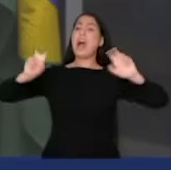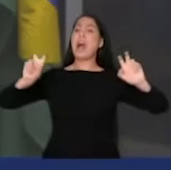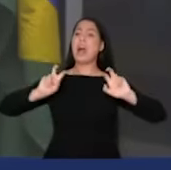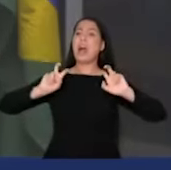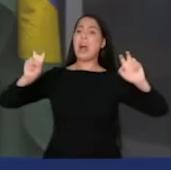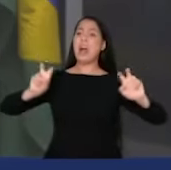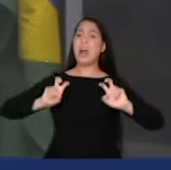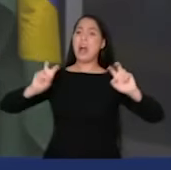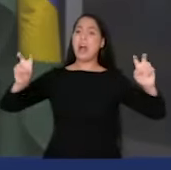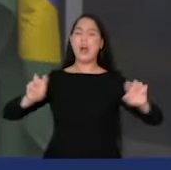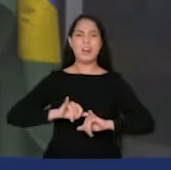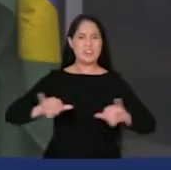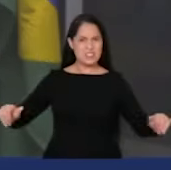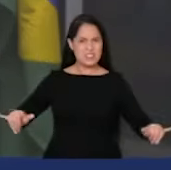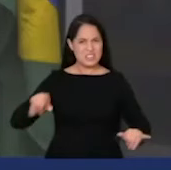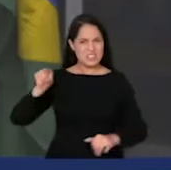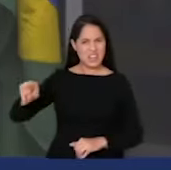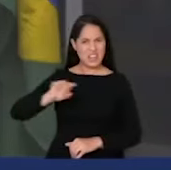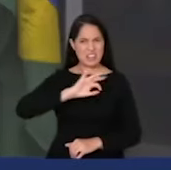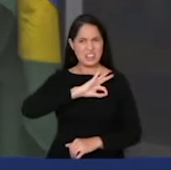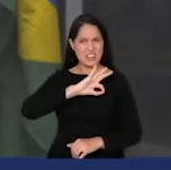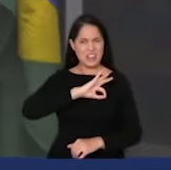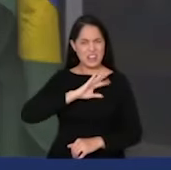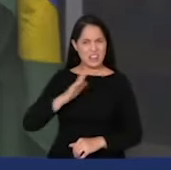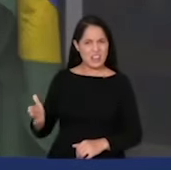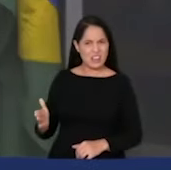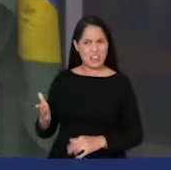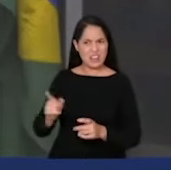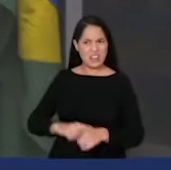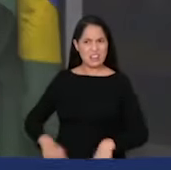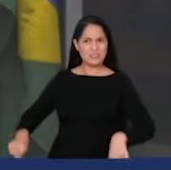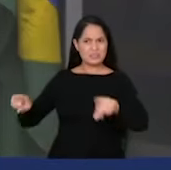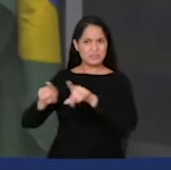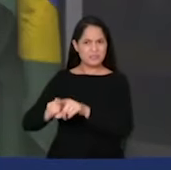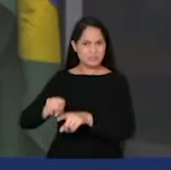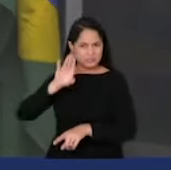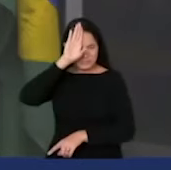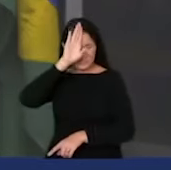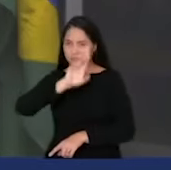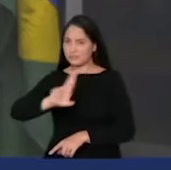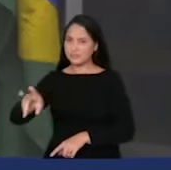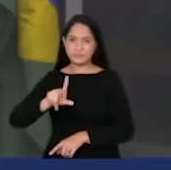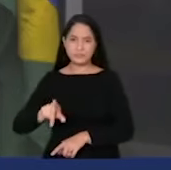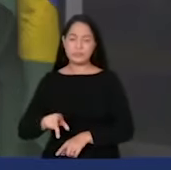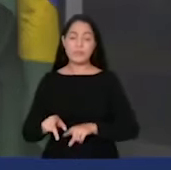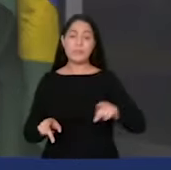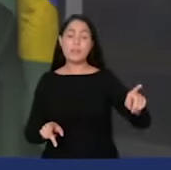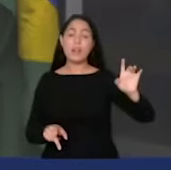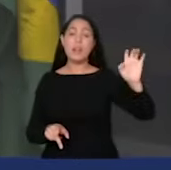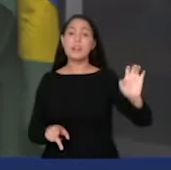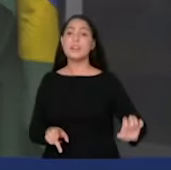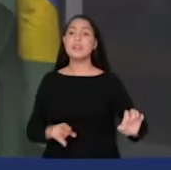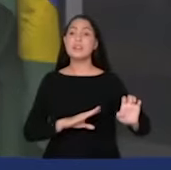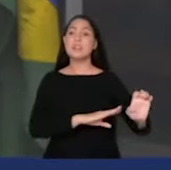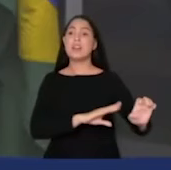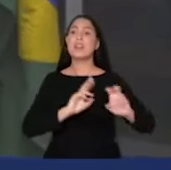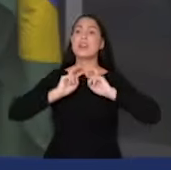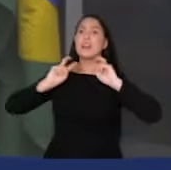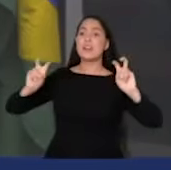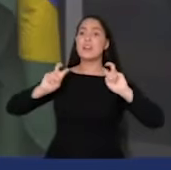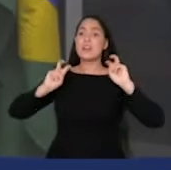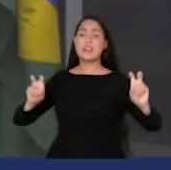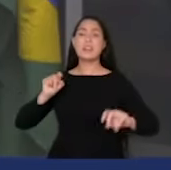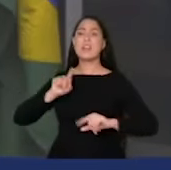ao presidente Bolsonaro. Quanto mais a esquerda grita, é um sinal que ela aponta o erro dos outros, aquele erro dela.